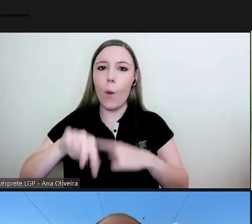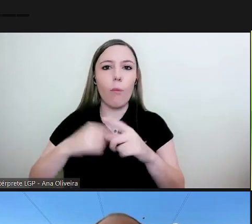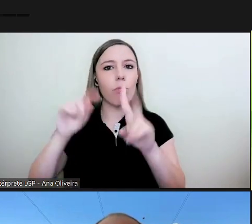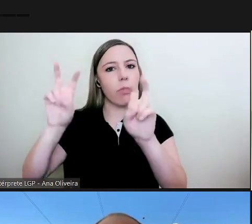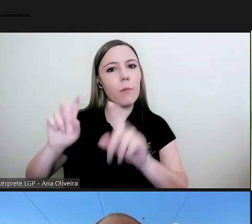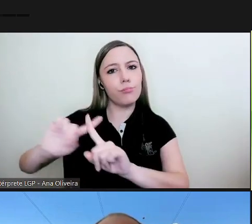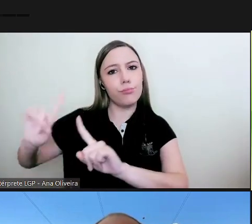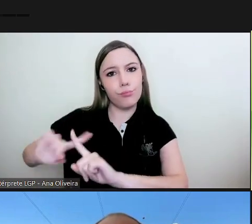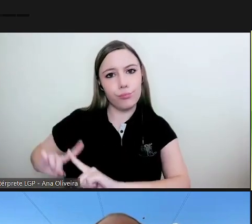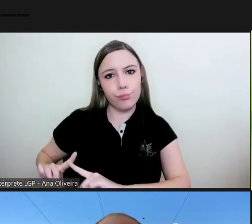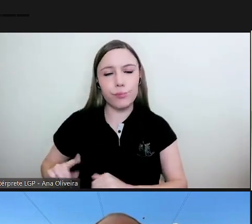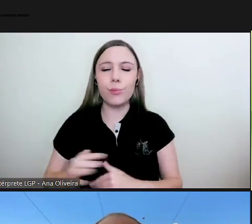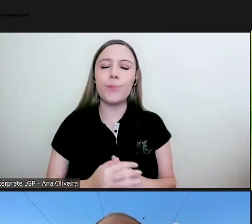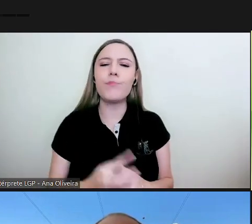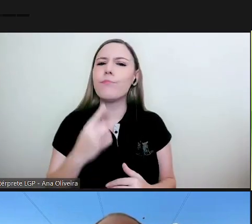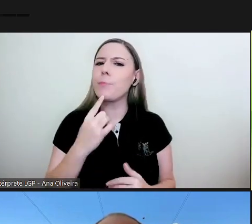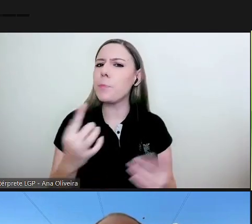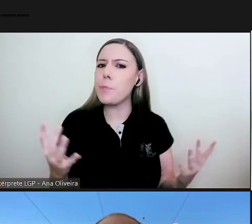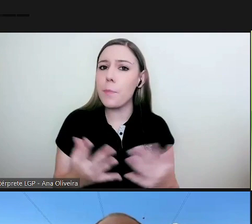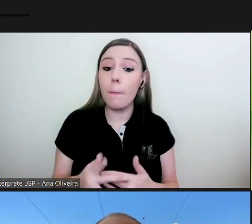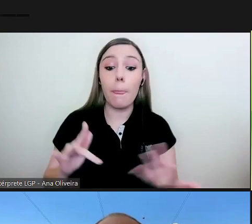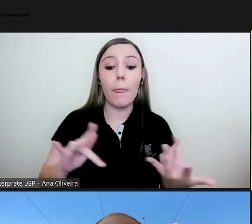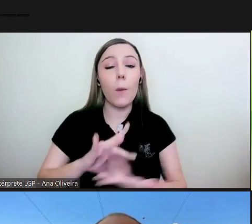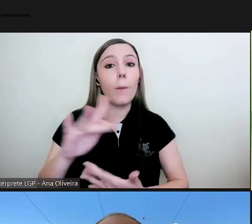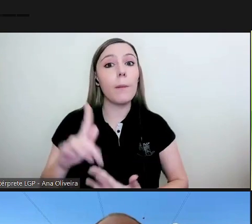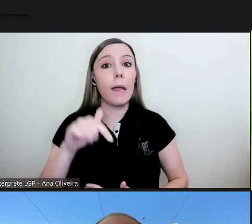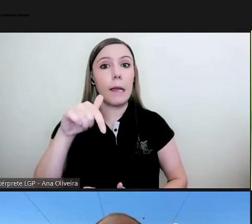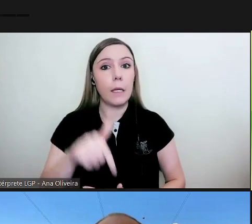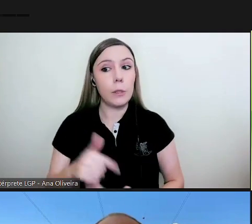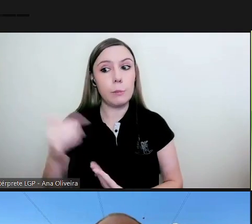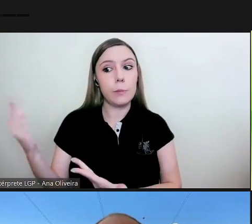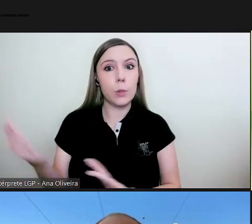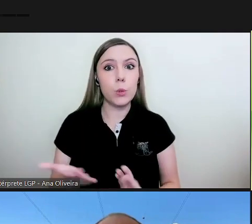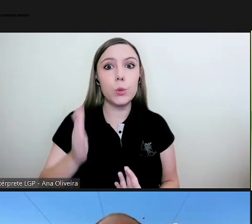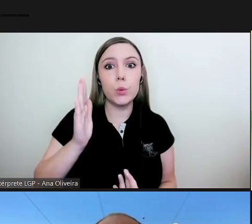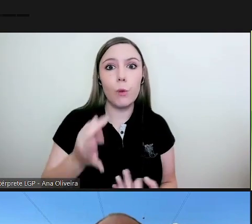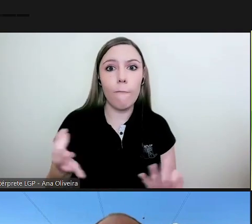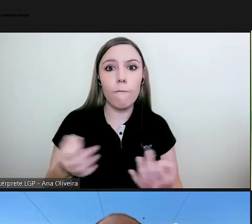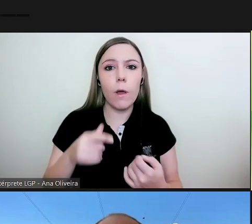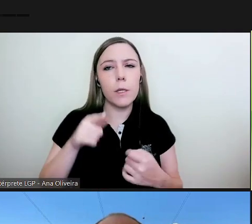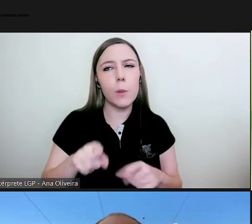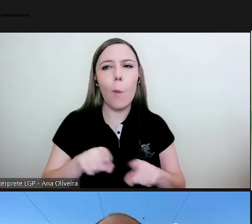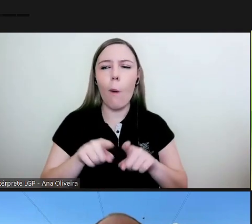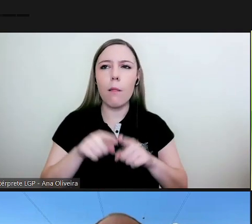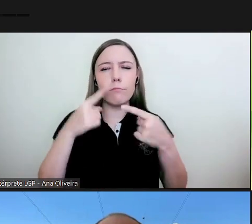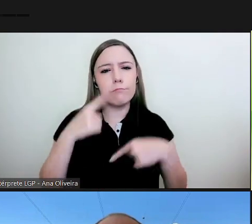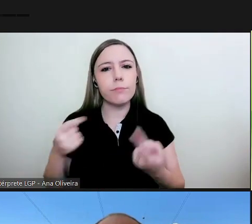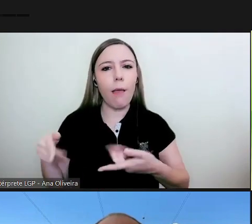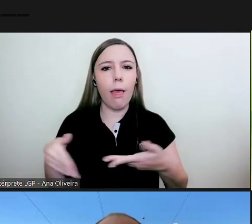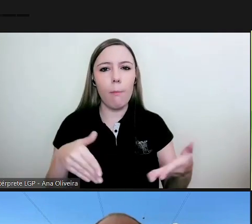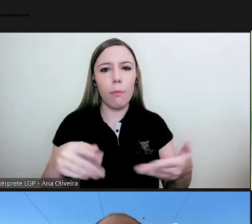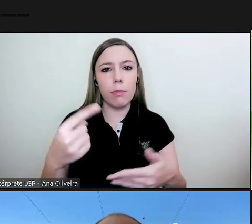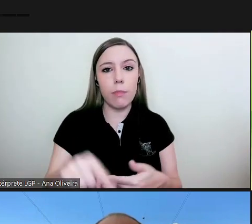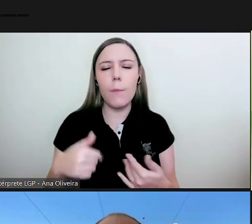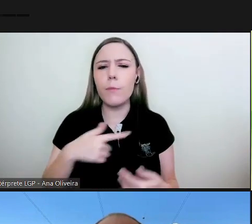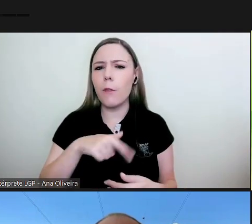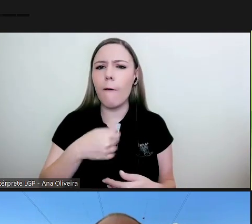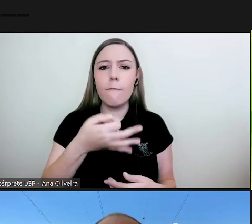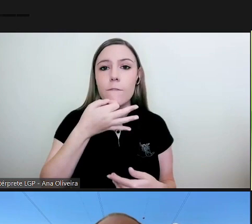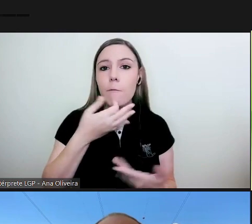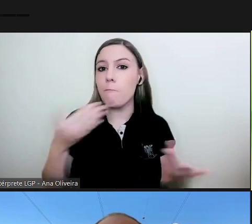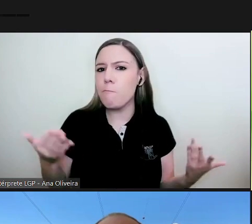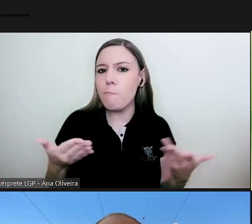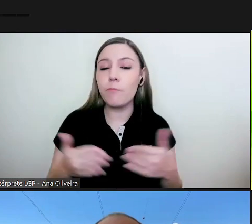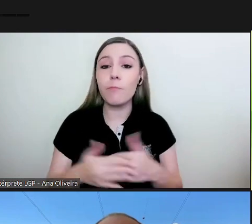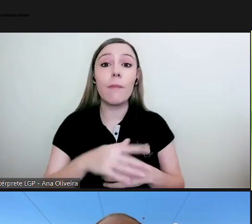temáticas. De referir que neste webinar, como já foi apresentado e que representa um caminho, iremos abordar a importância